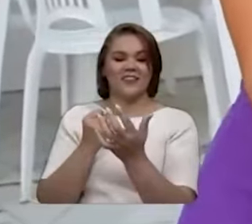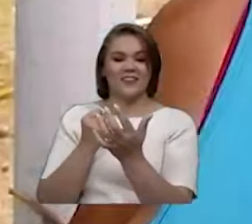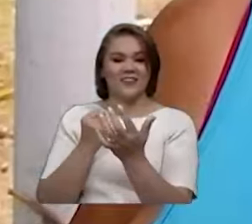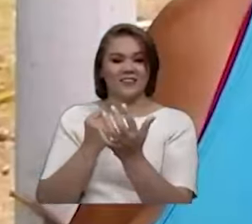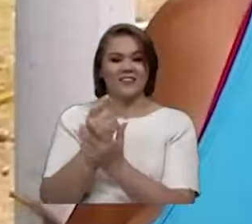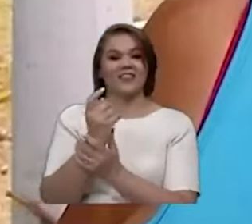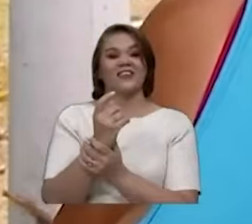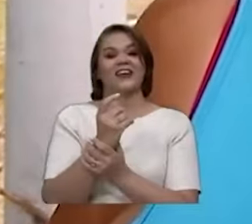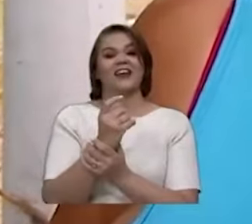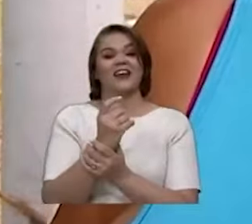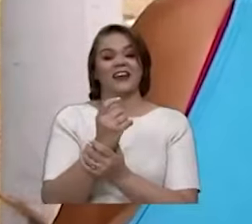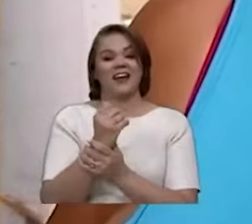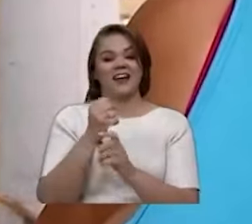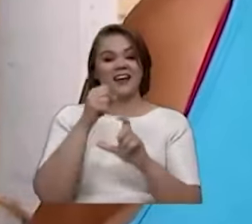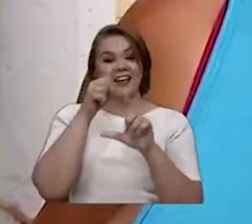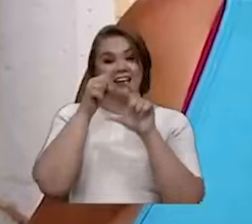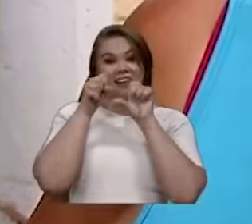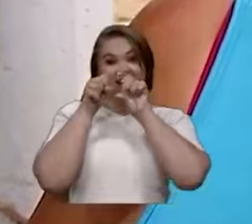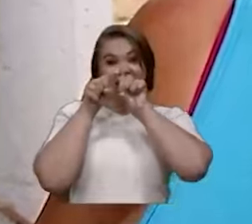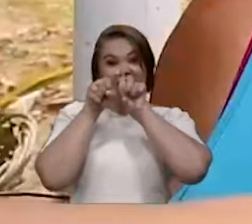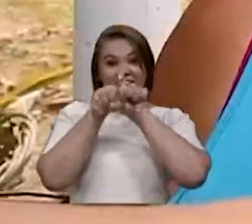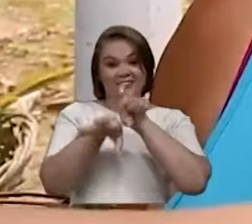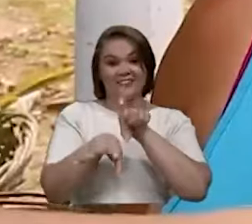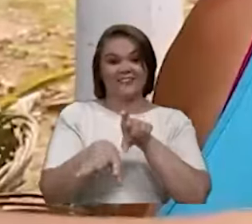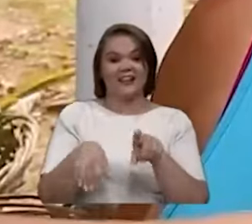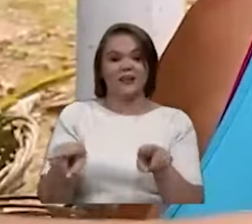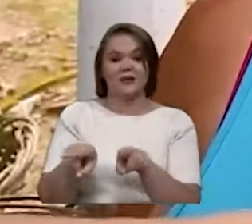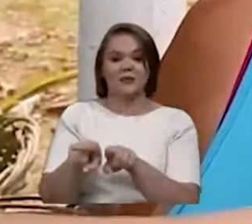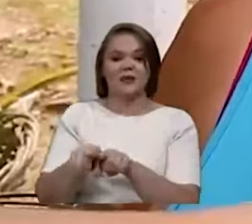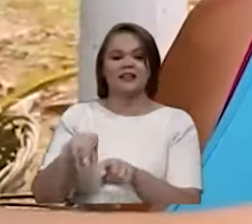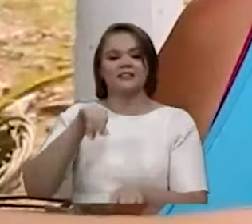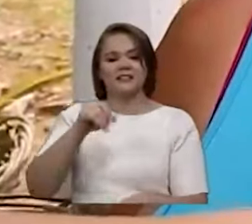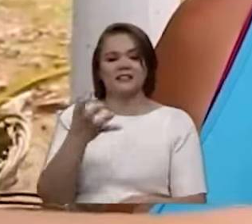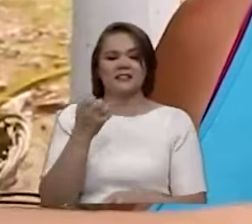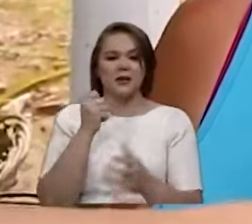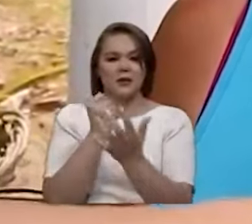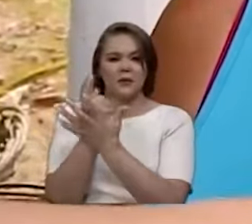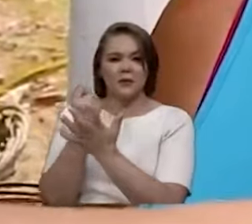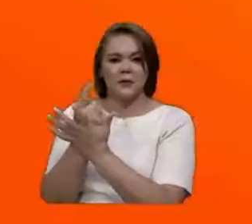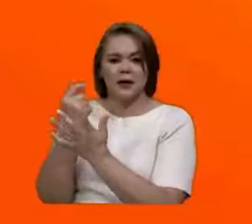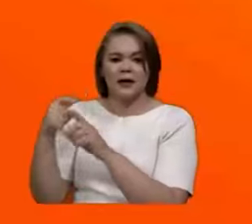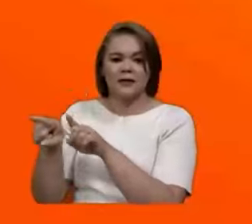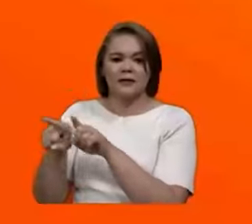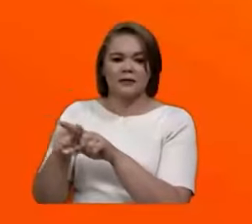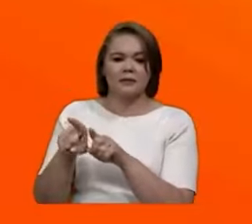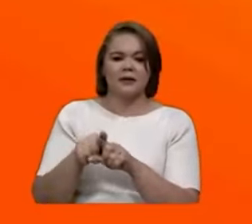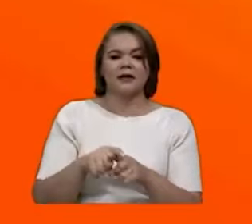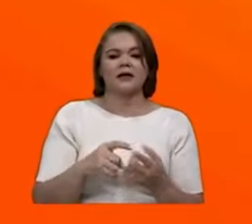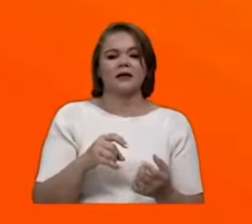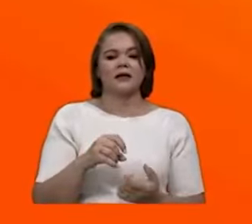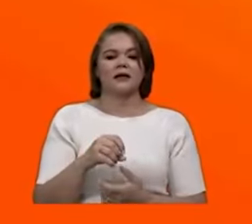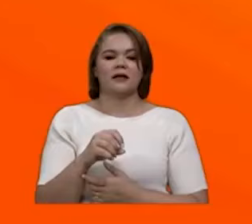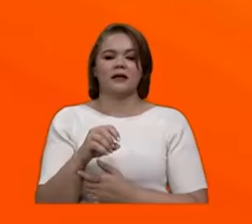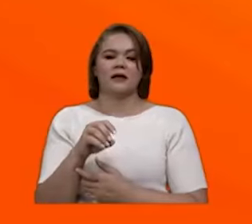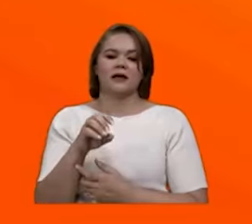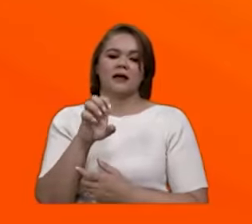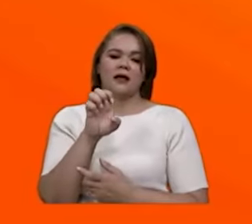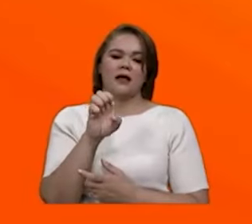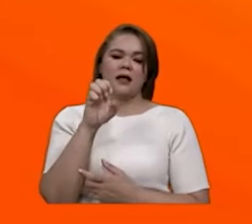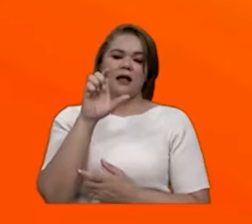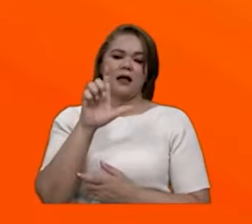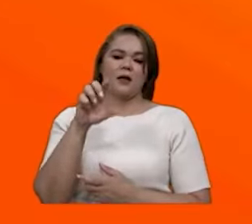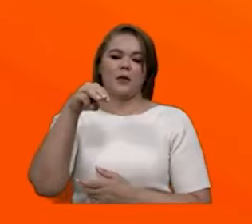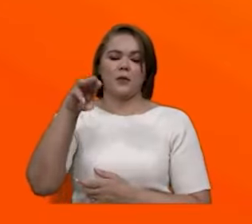Canindé. Vendo Caju Capo aqui em Vaca Serrada. Quiser comprar, me procure, Marlene. E o Elmo, da cidade